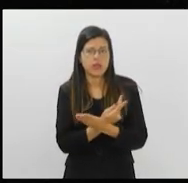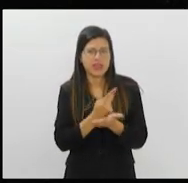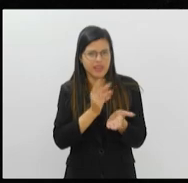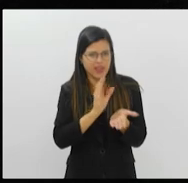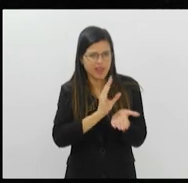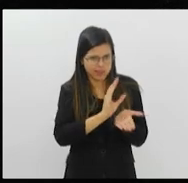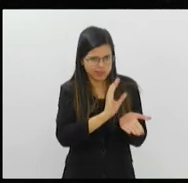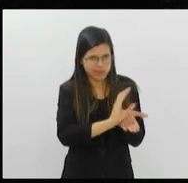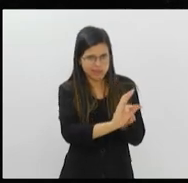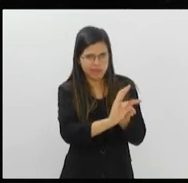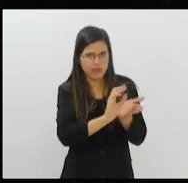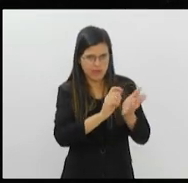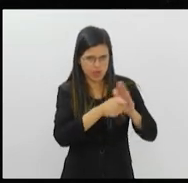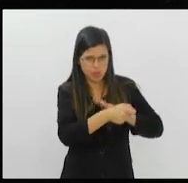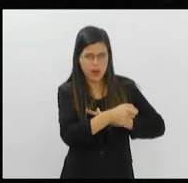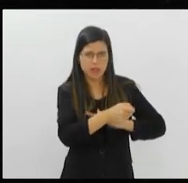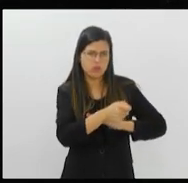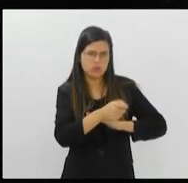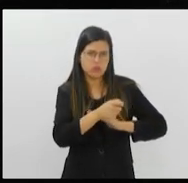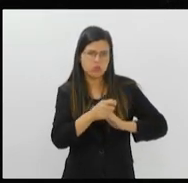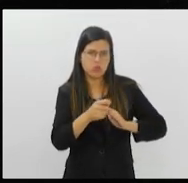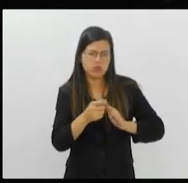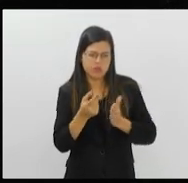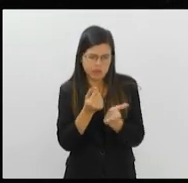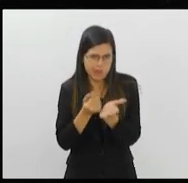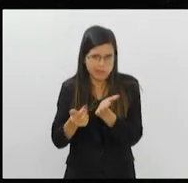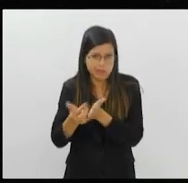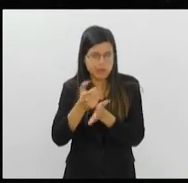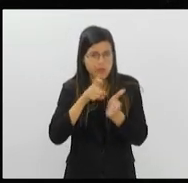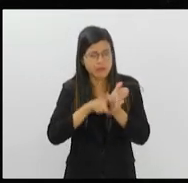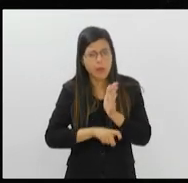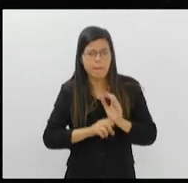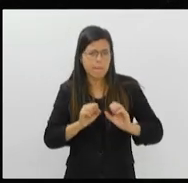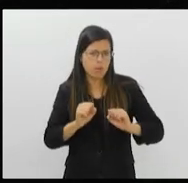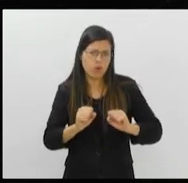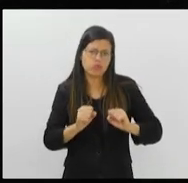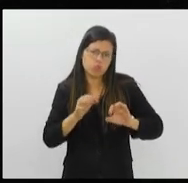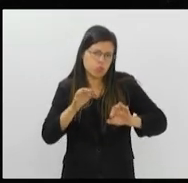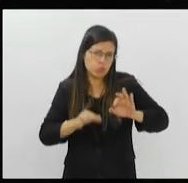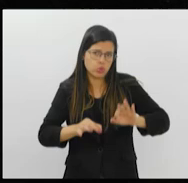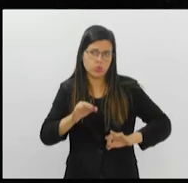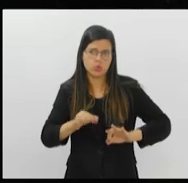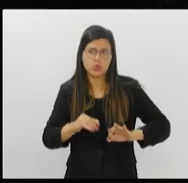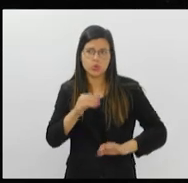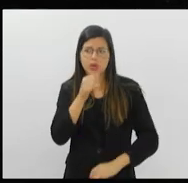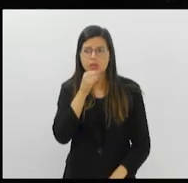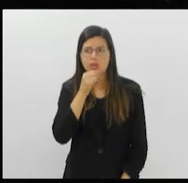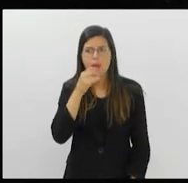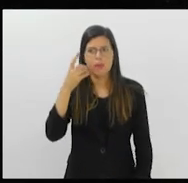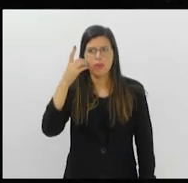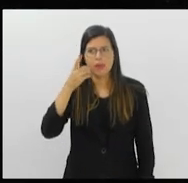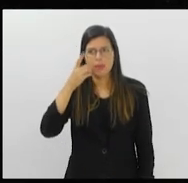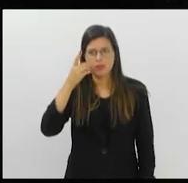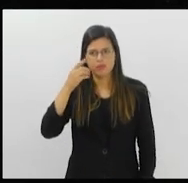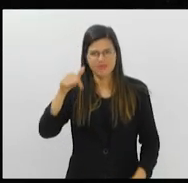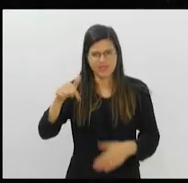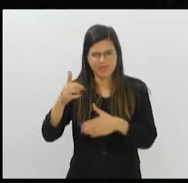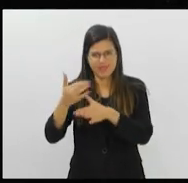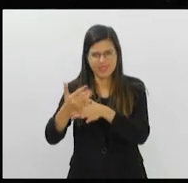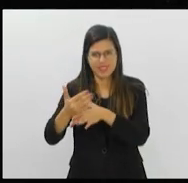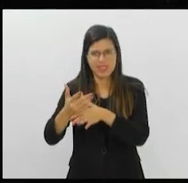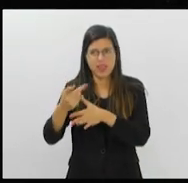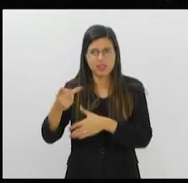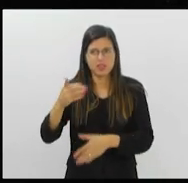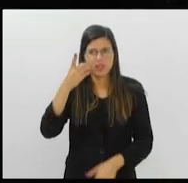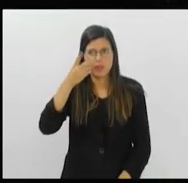seja justo. Por exemplo, terra do nosso deputado Munir, terra do deputado Márcio Munita, não